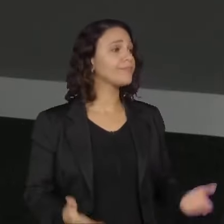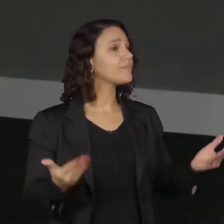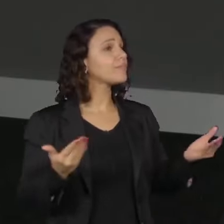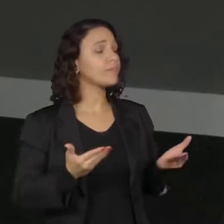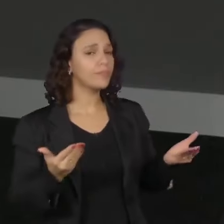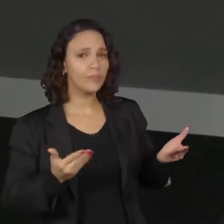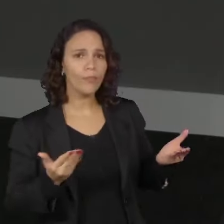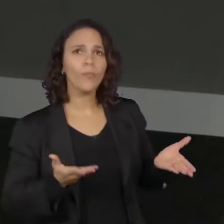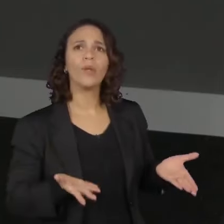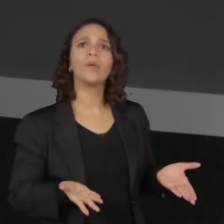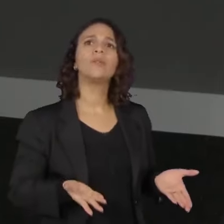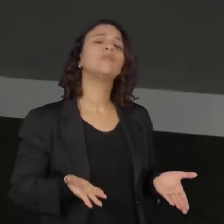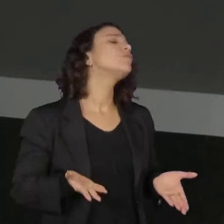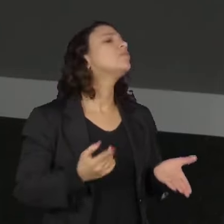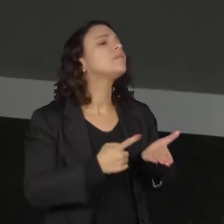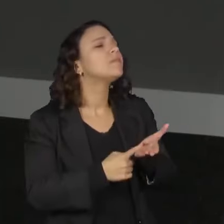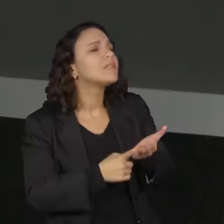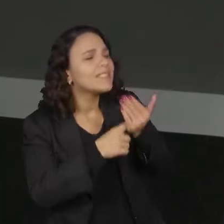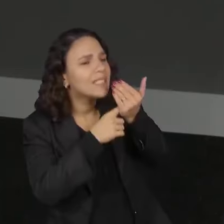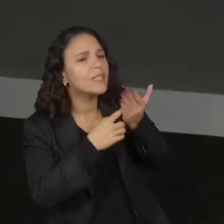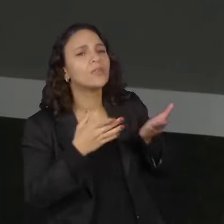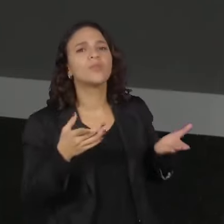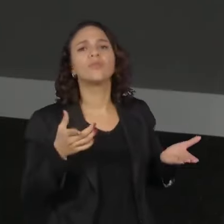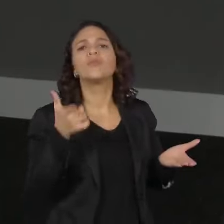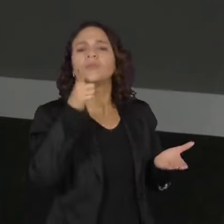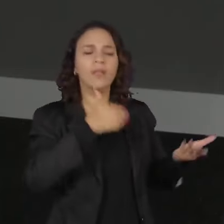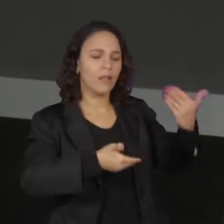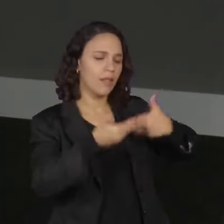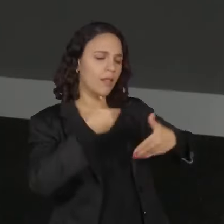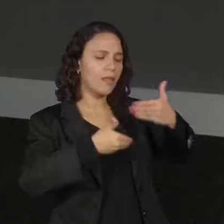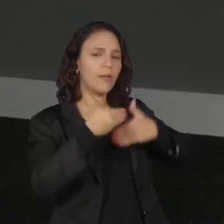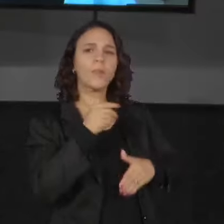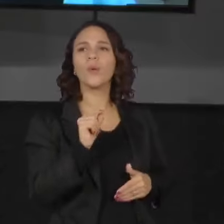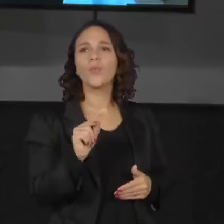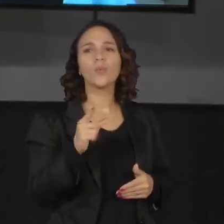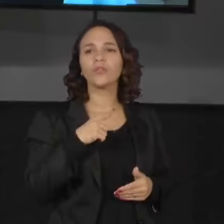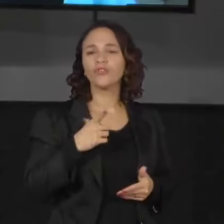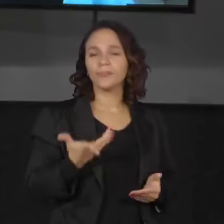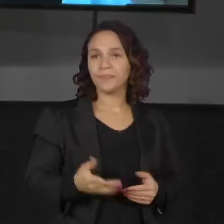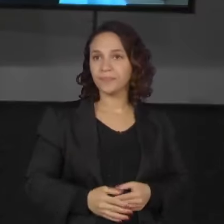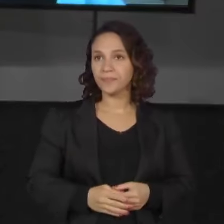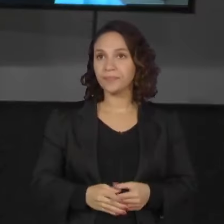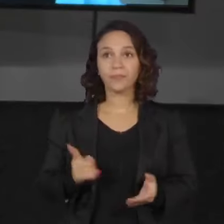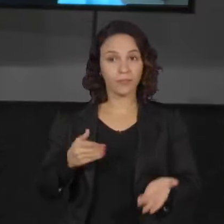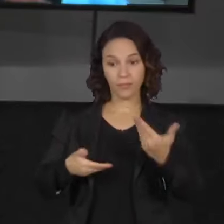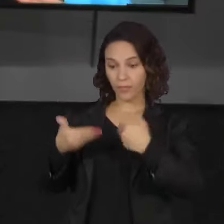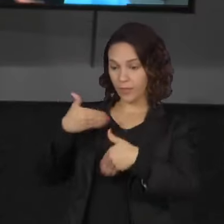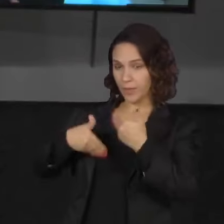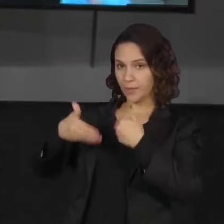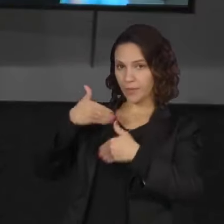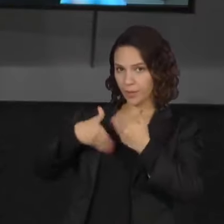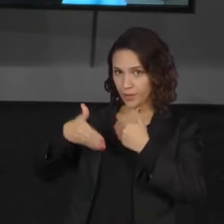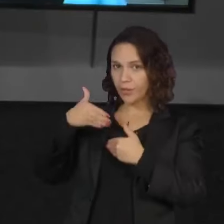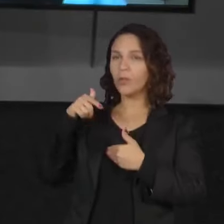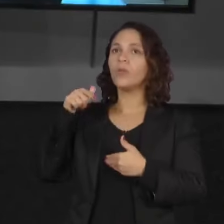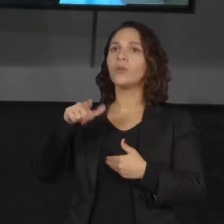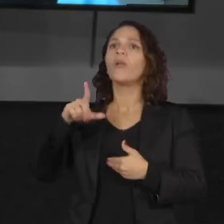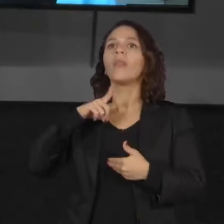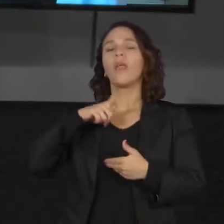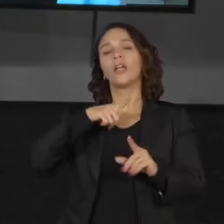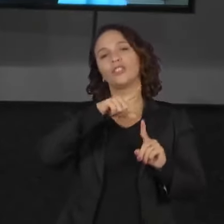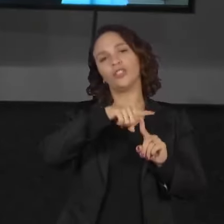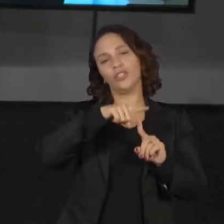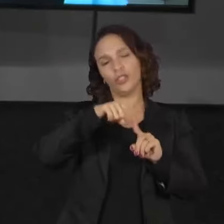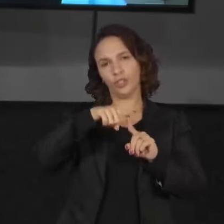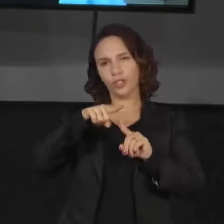hoje de mais moderno e avançado em relação ao tratamento do diabetes? Em relação ao tratamento do diabetes, como eu disse, a gente tem alguns tipos de